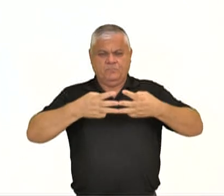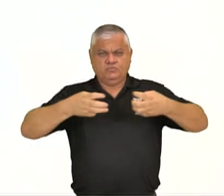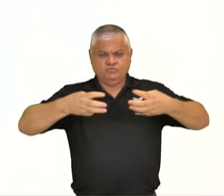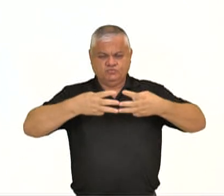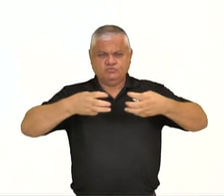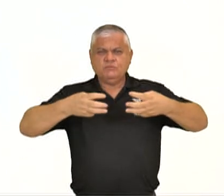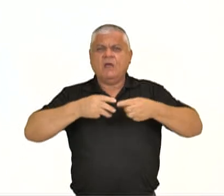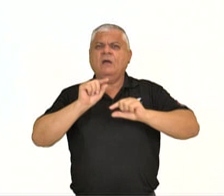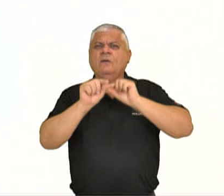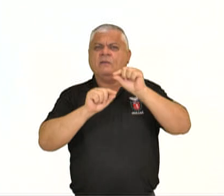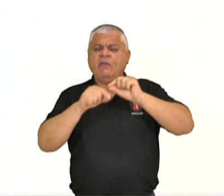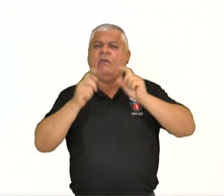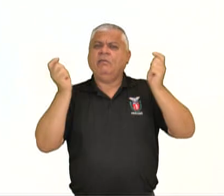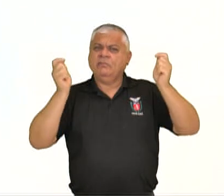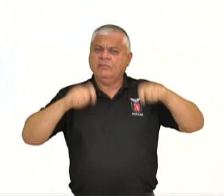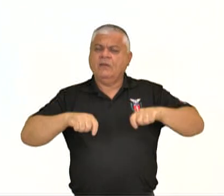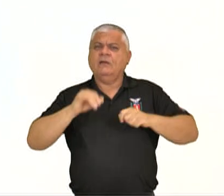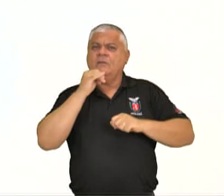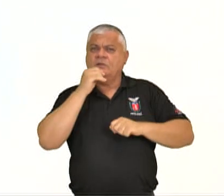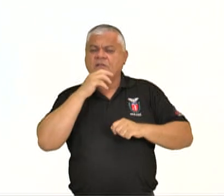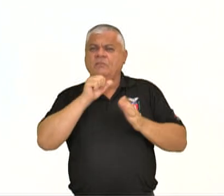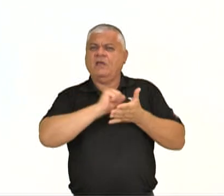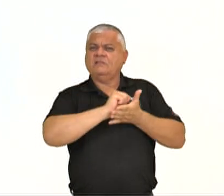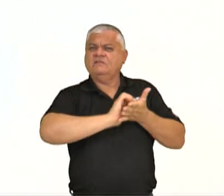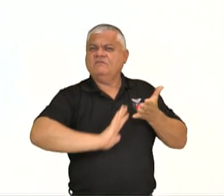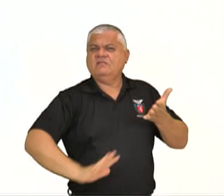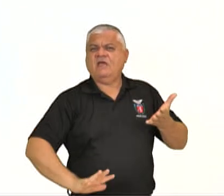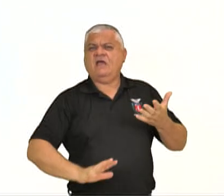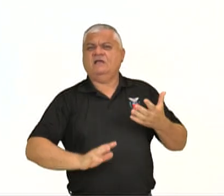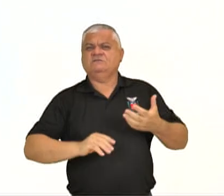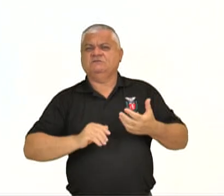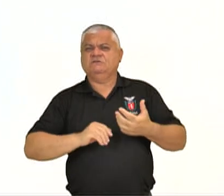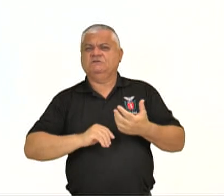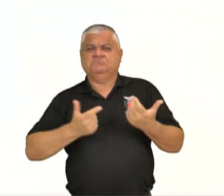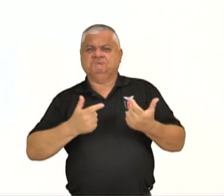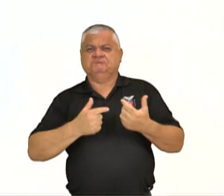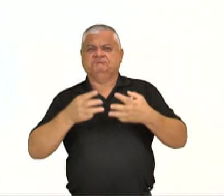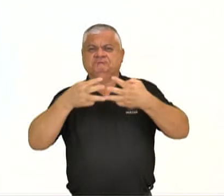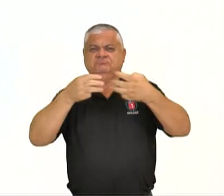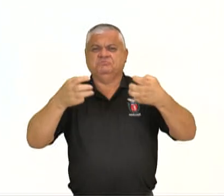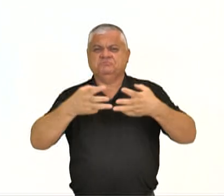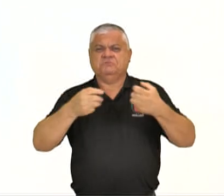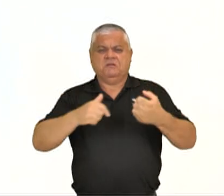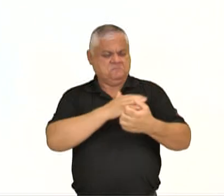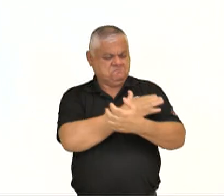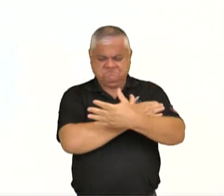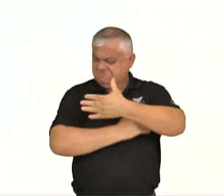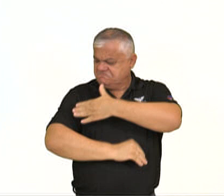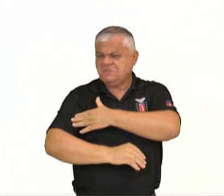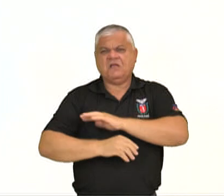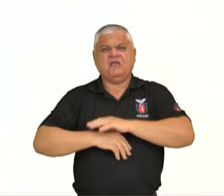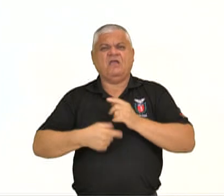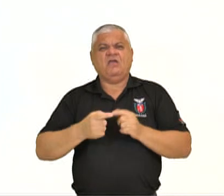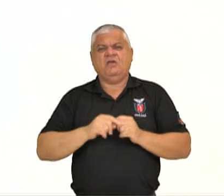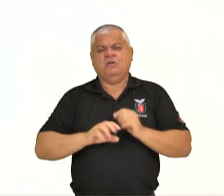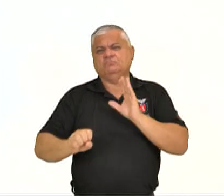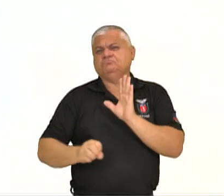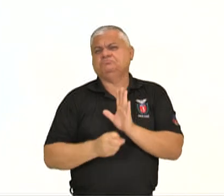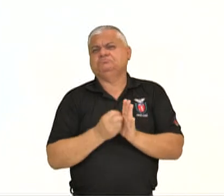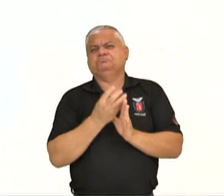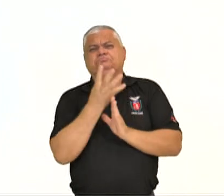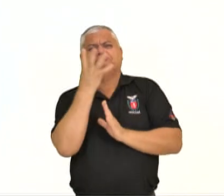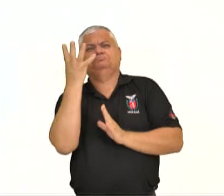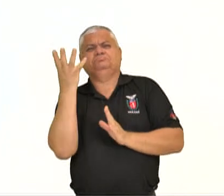de executar atividades musculares por várias vezes em um